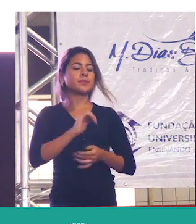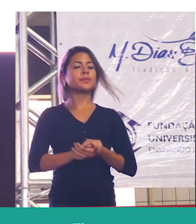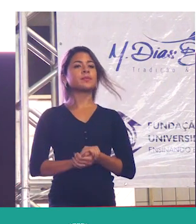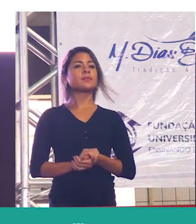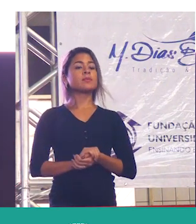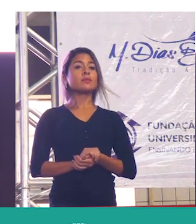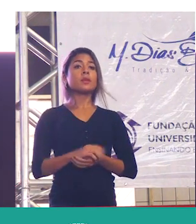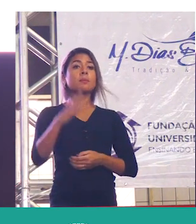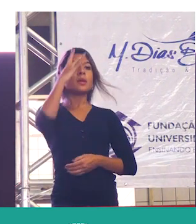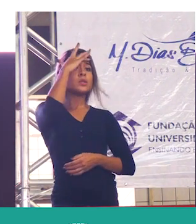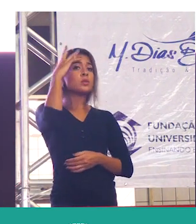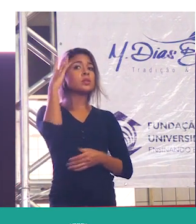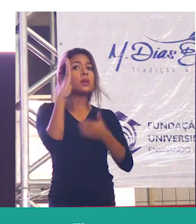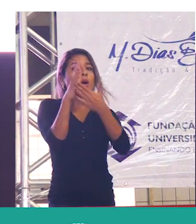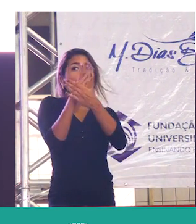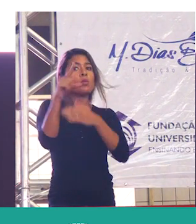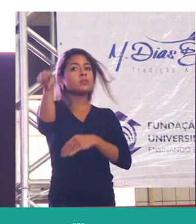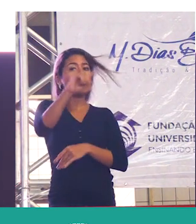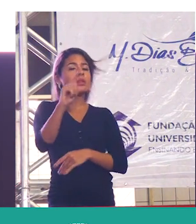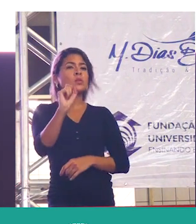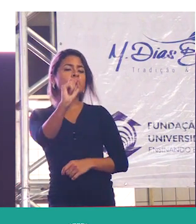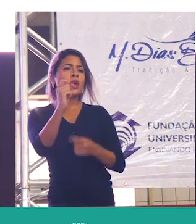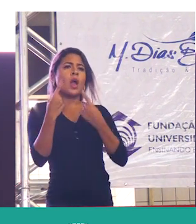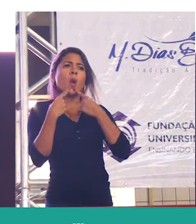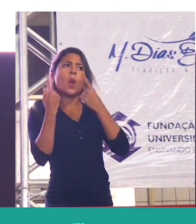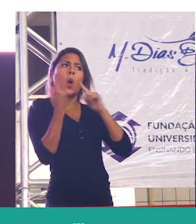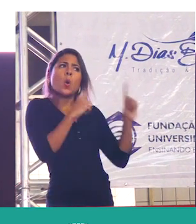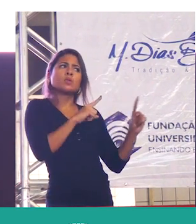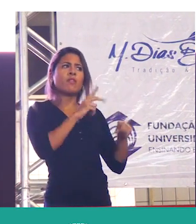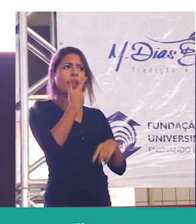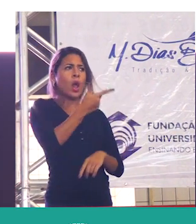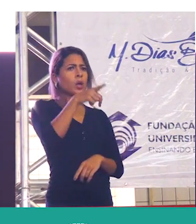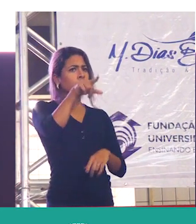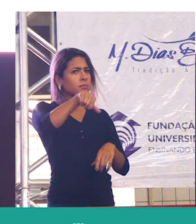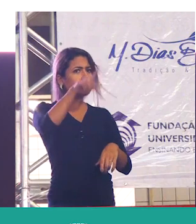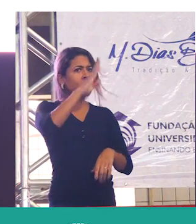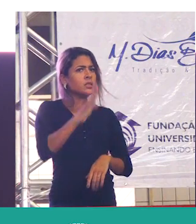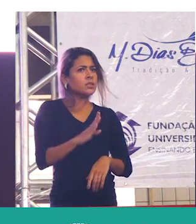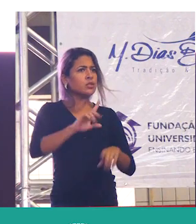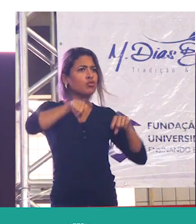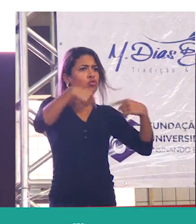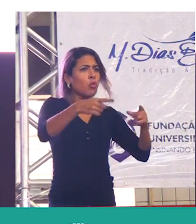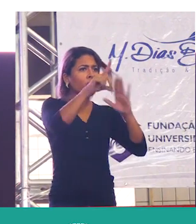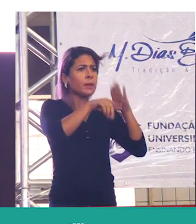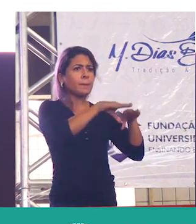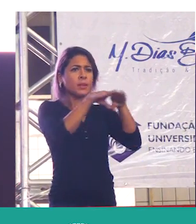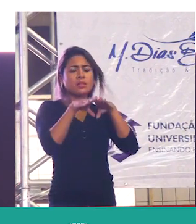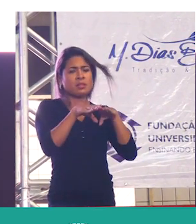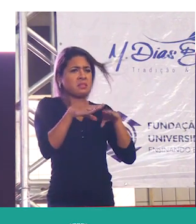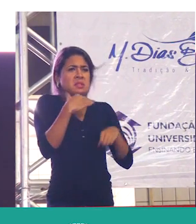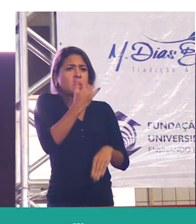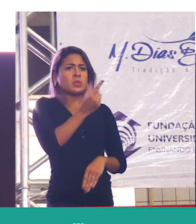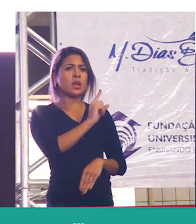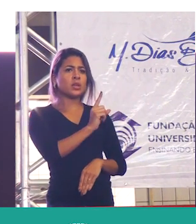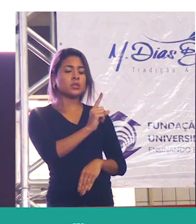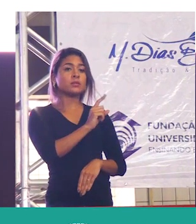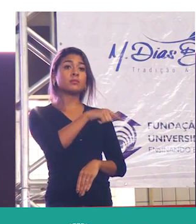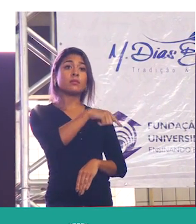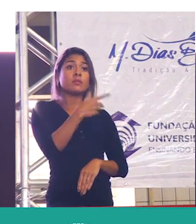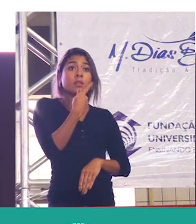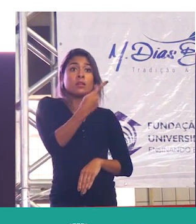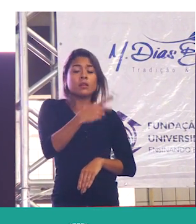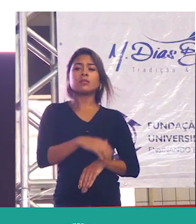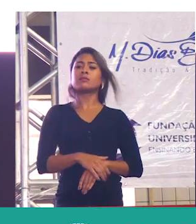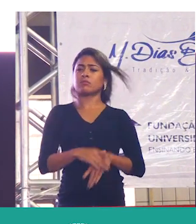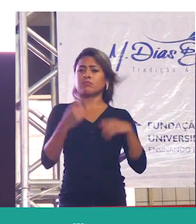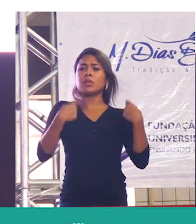ele, dizendo que ele não ia redemocratizar o Brasil. E ele fala essa pérola, é para abrir